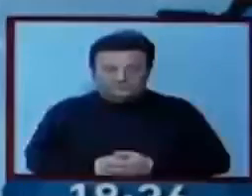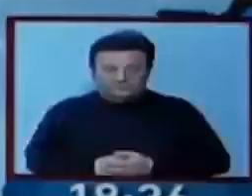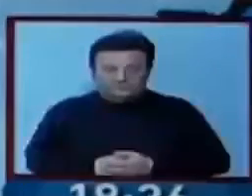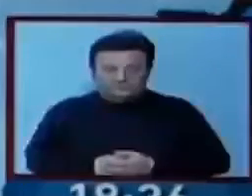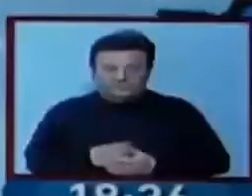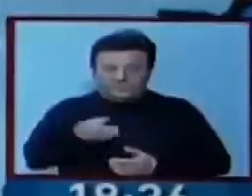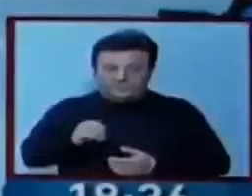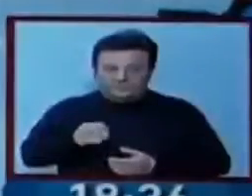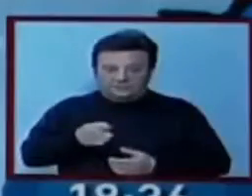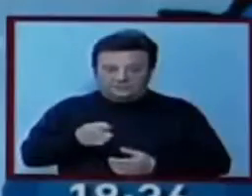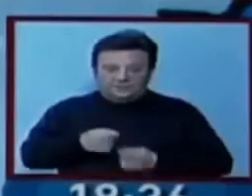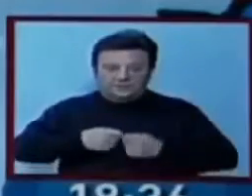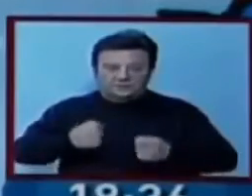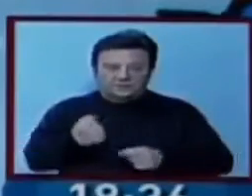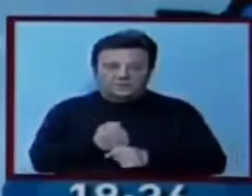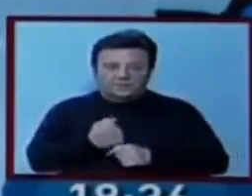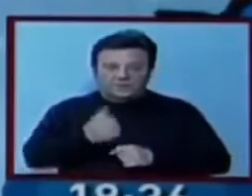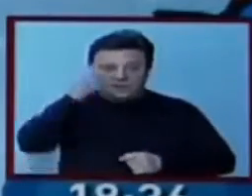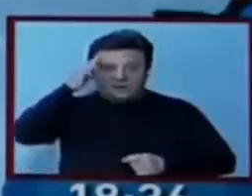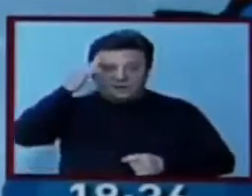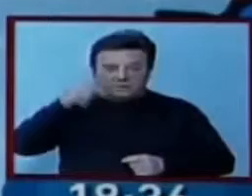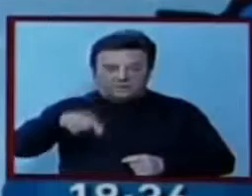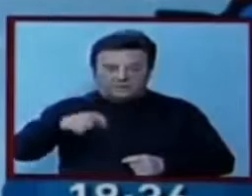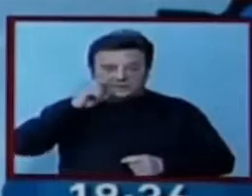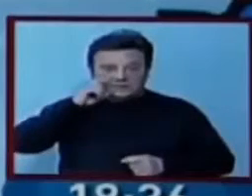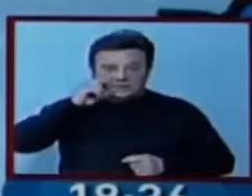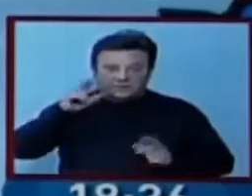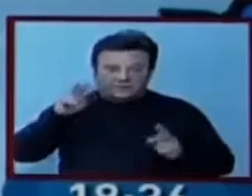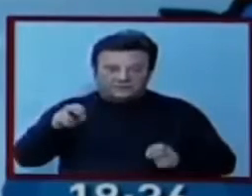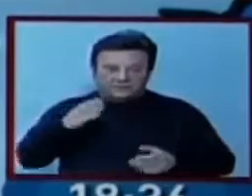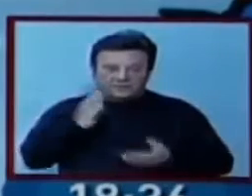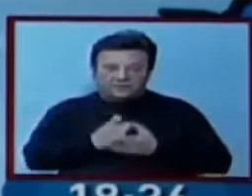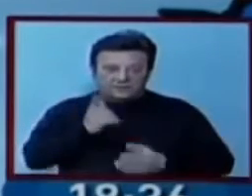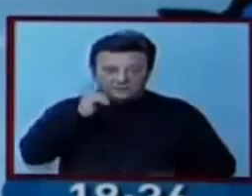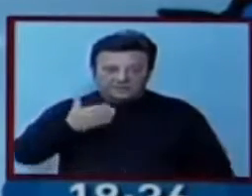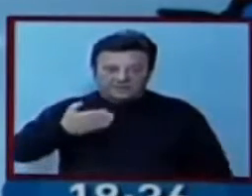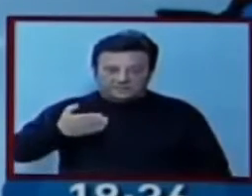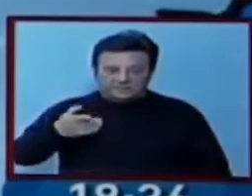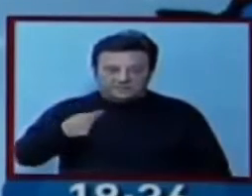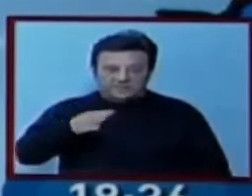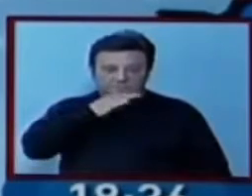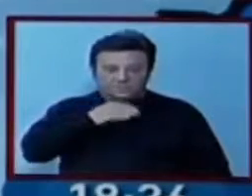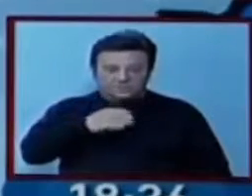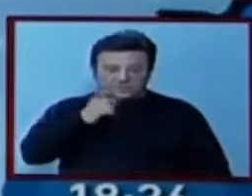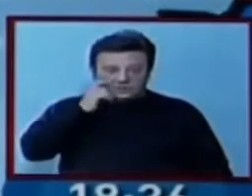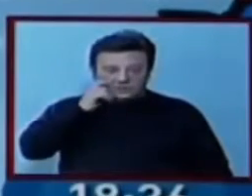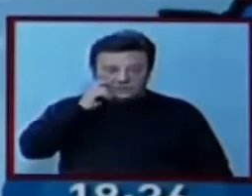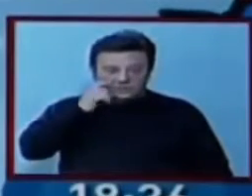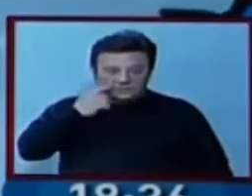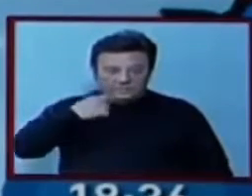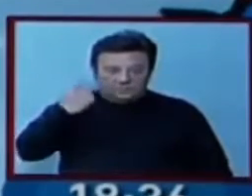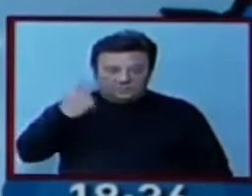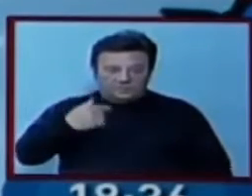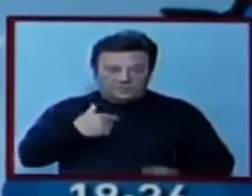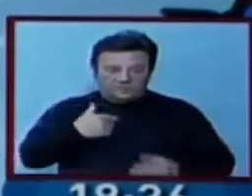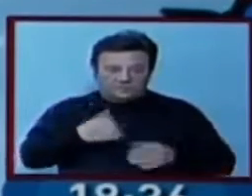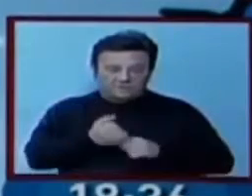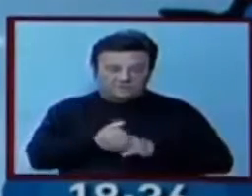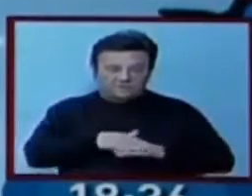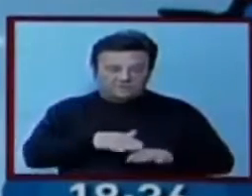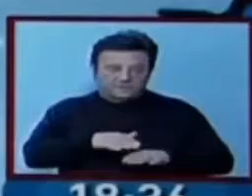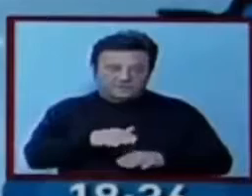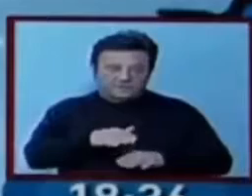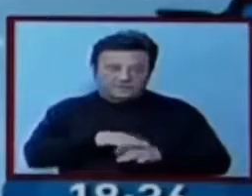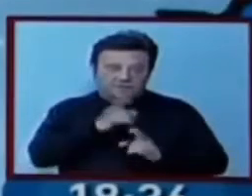A PSP lançou a Operação Carnaval em Segurança. Até dia 17, a Polícia de Segurança Pública vai desenvolver ações